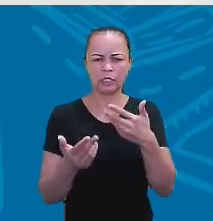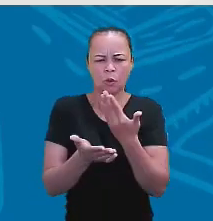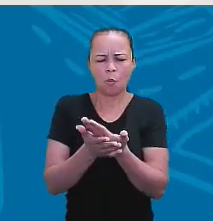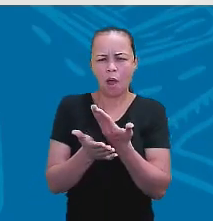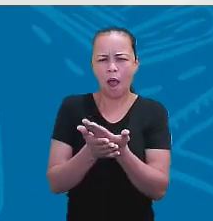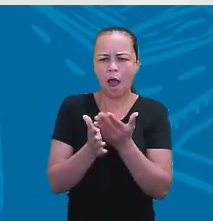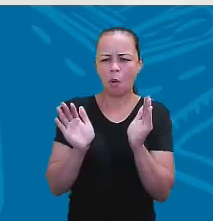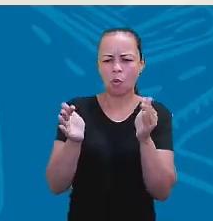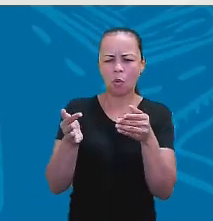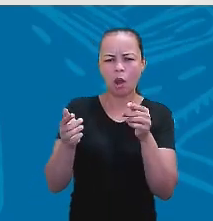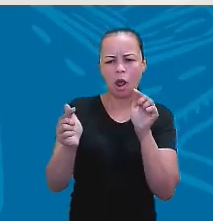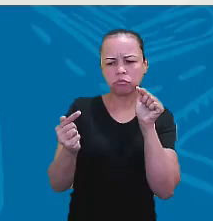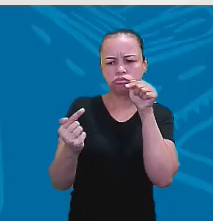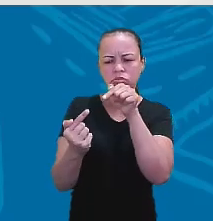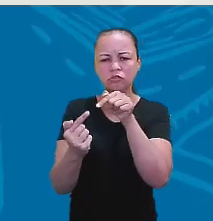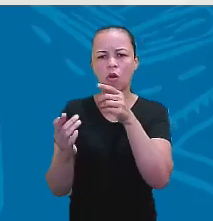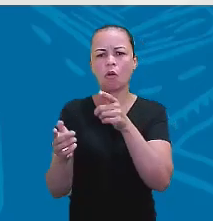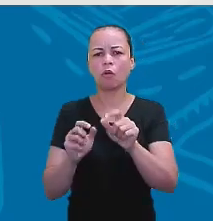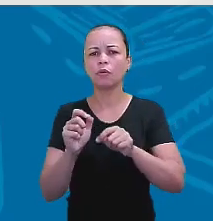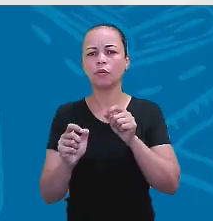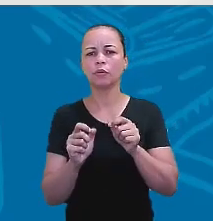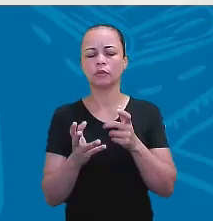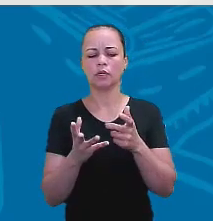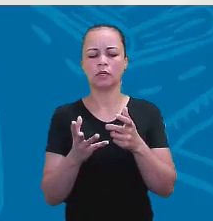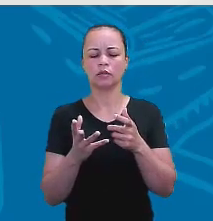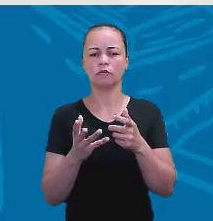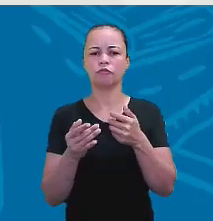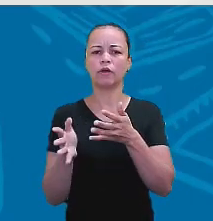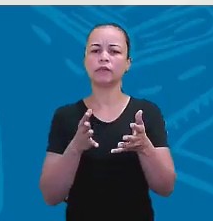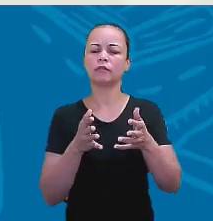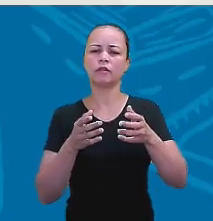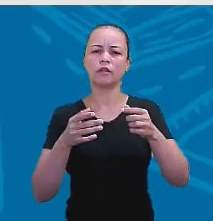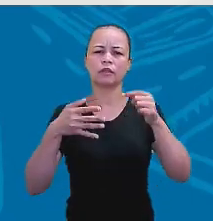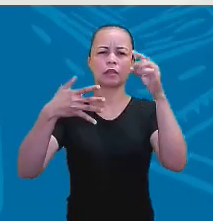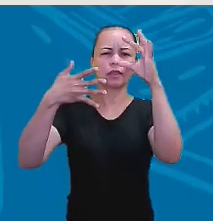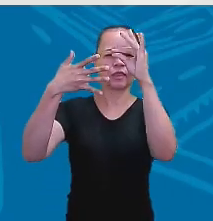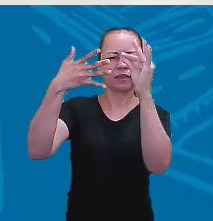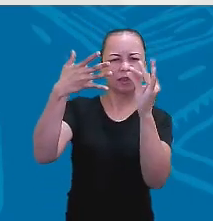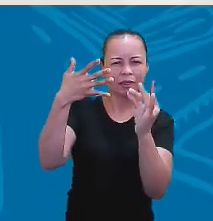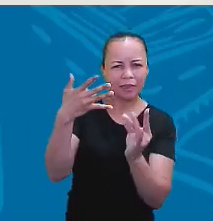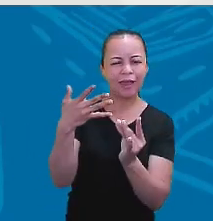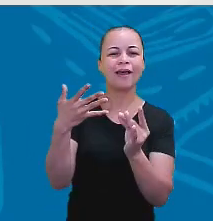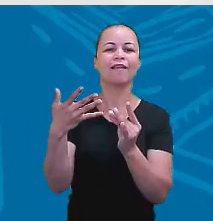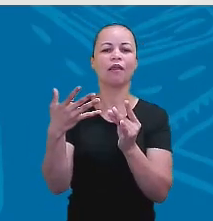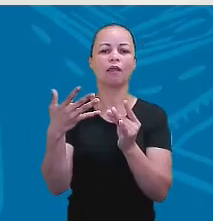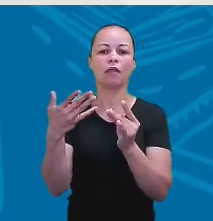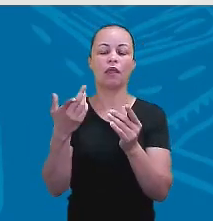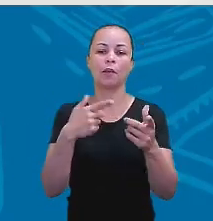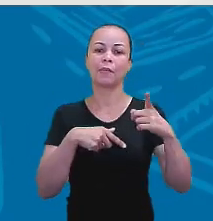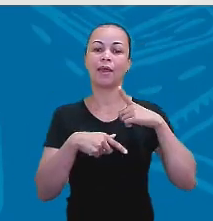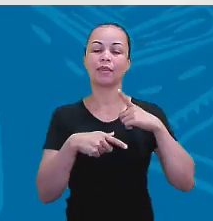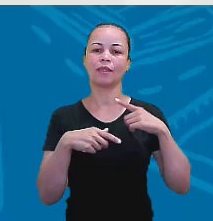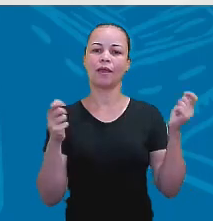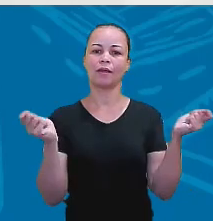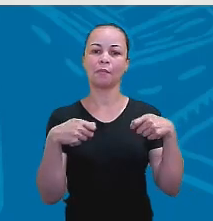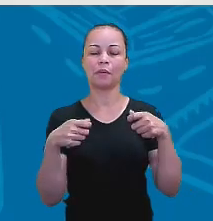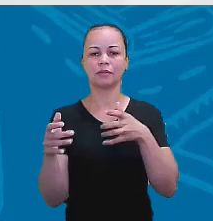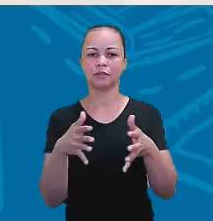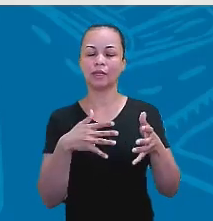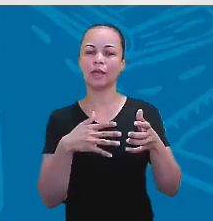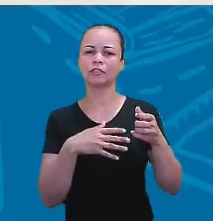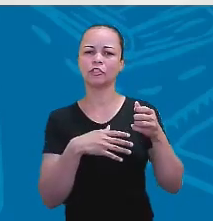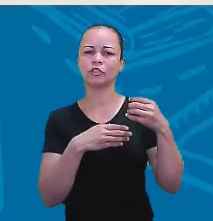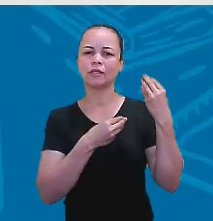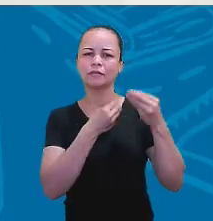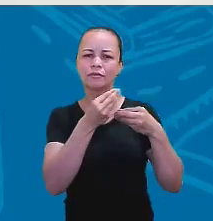a essas pequenas diferenças. A gente vai entrar em muitos detalhes para te dar a capacidade de gerenciar o teu saber